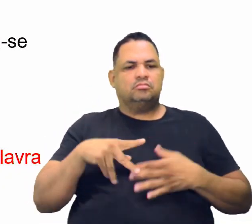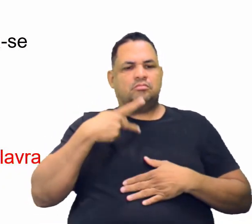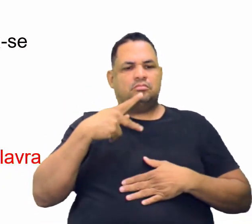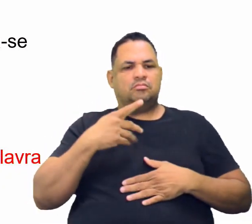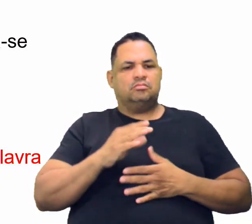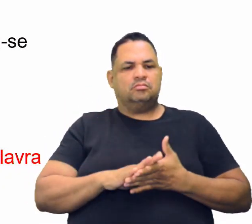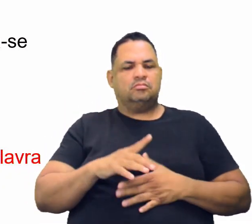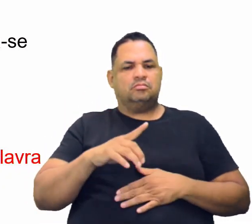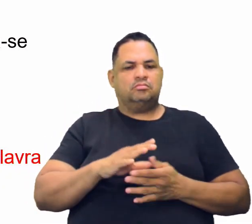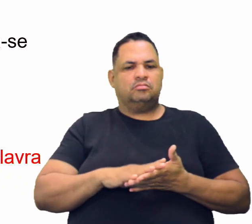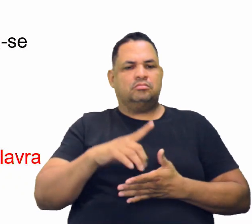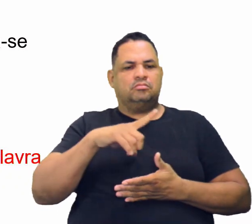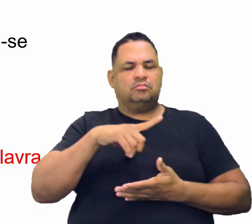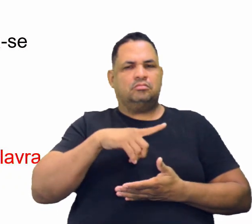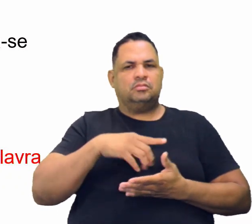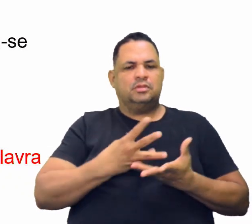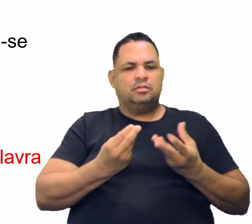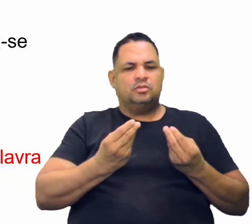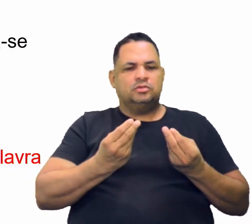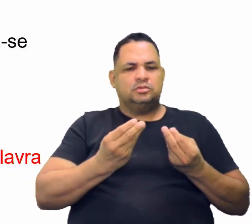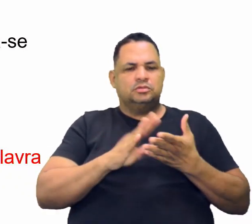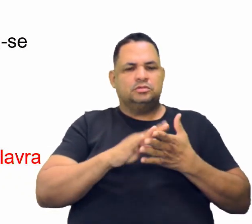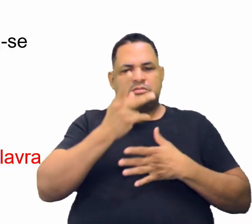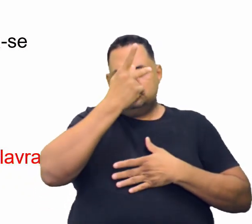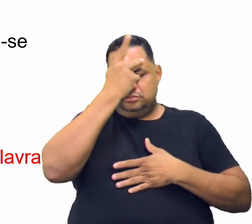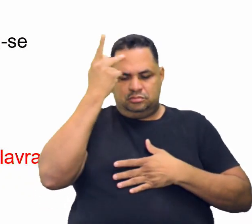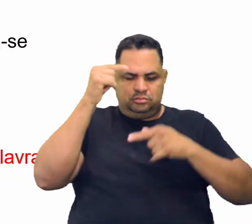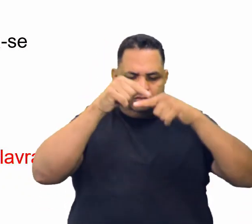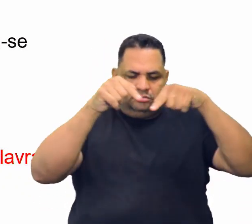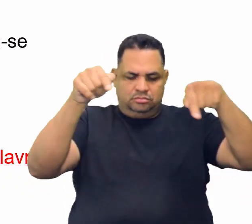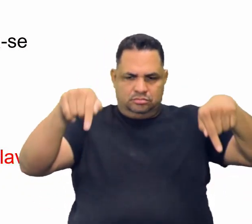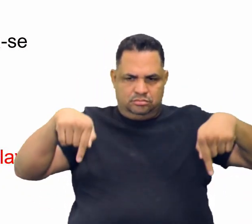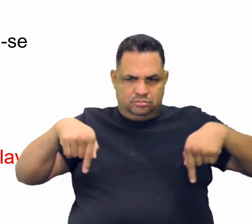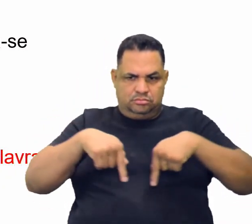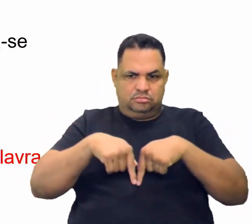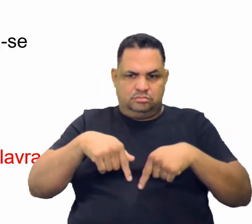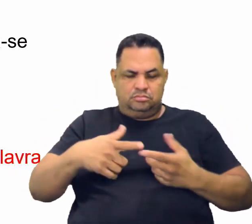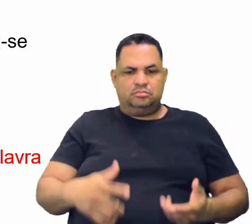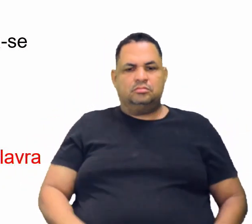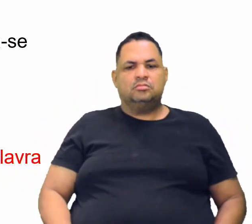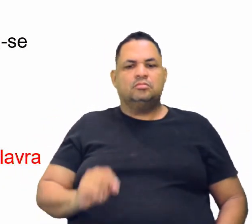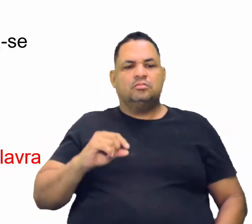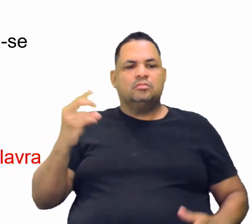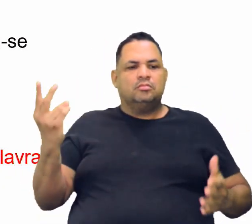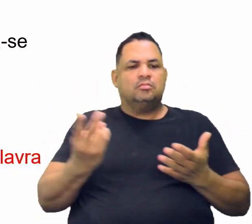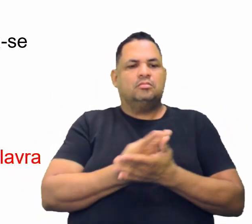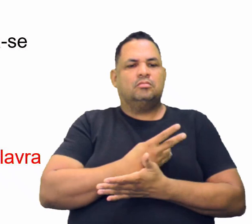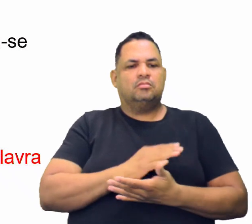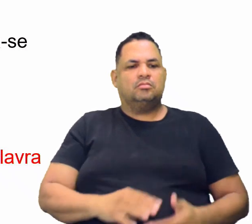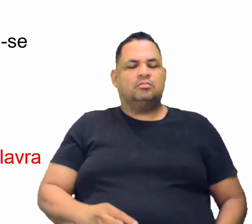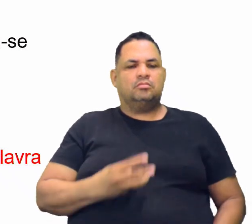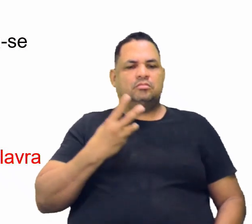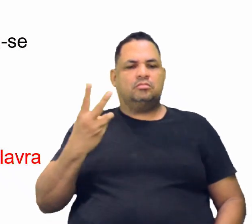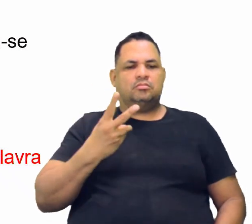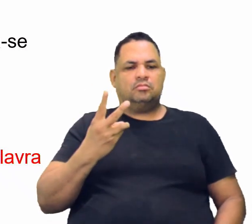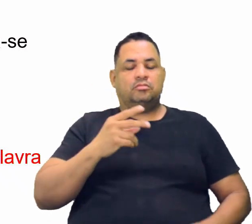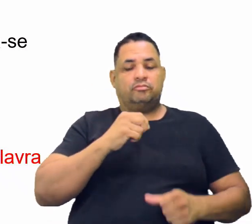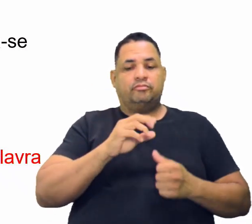diz há muitas pessoas na sala, o que vai acontecer? O verbo vai ficar